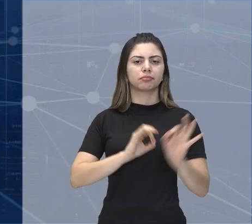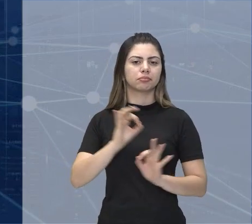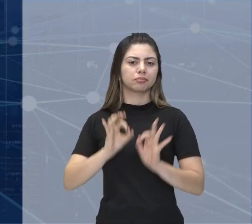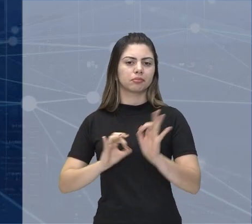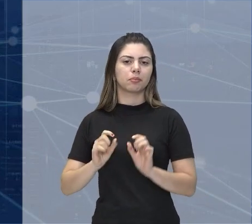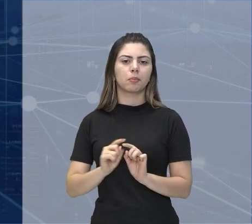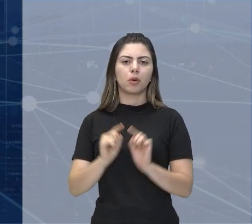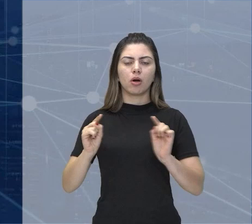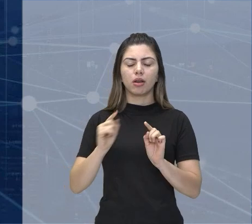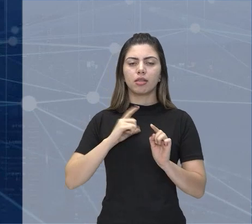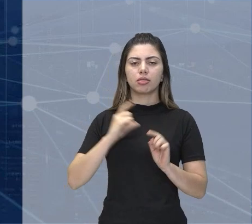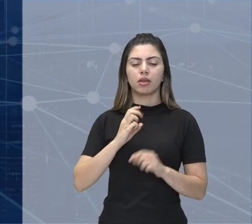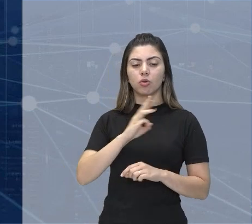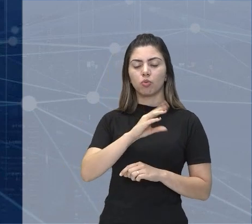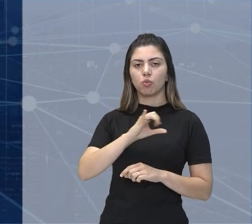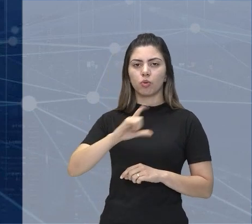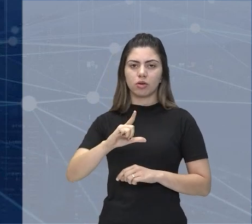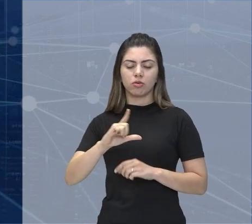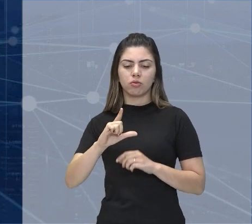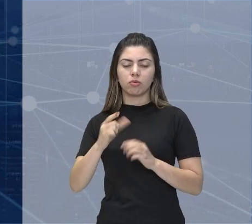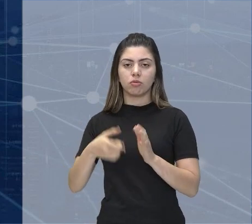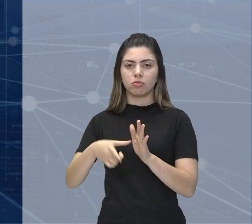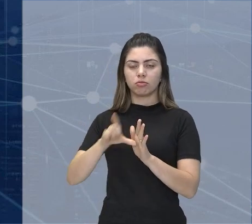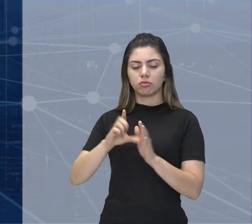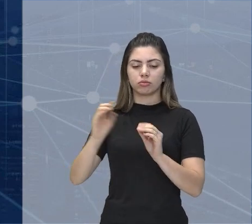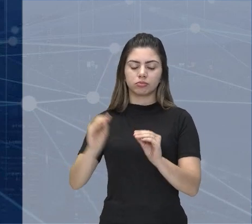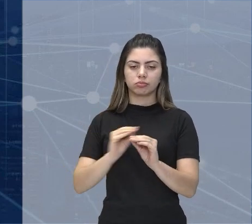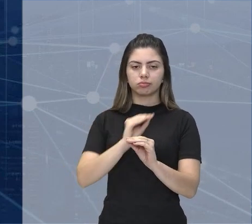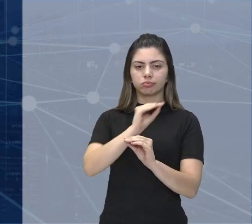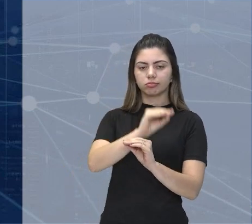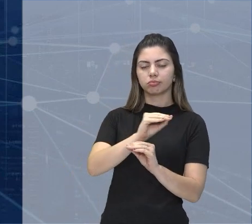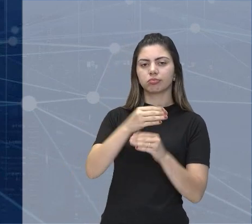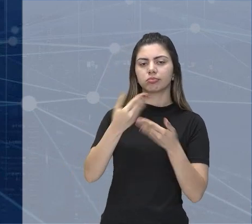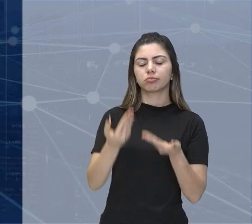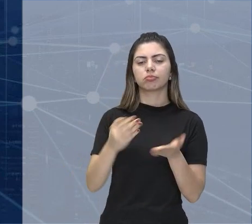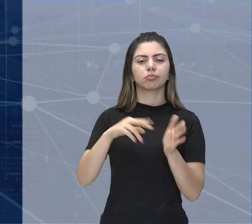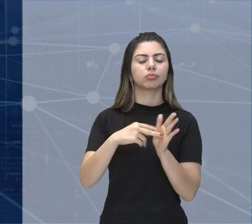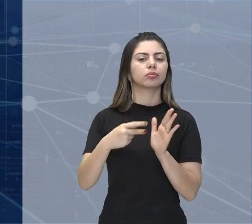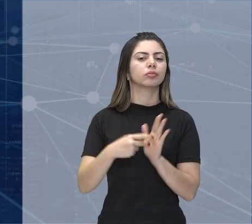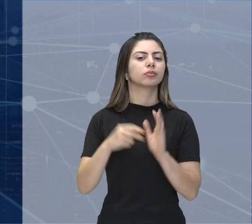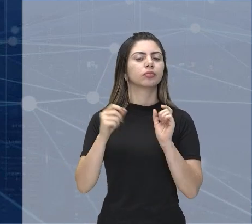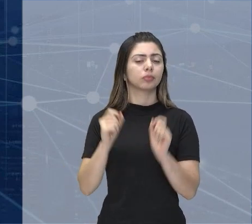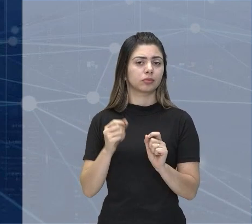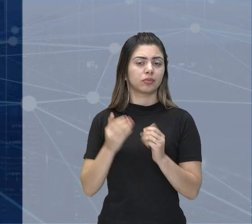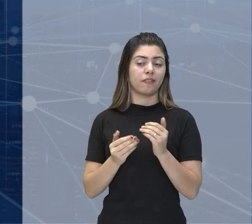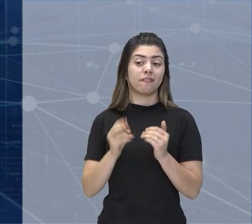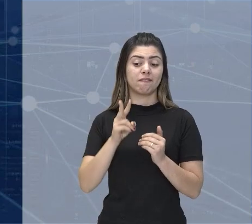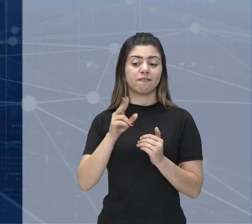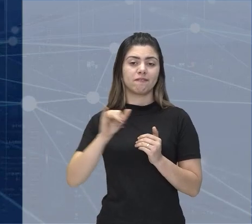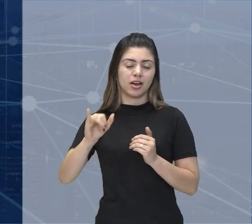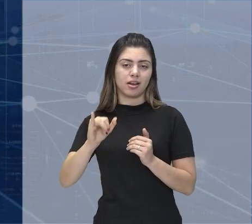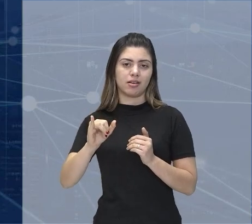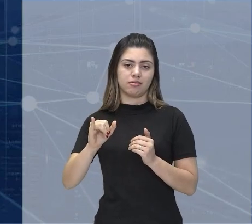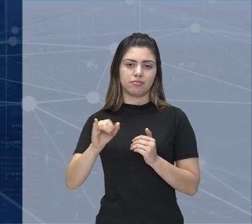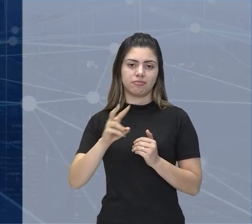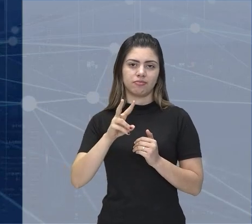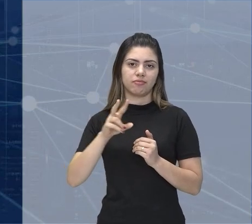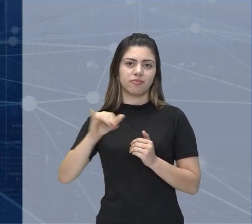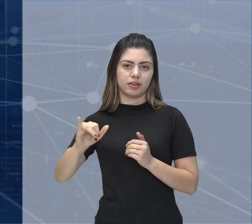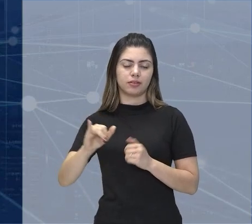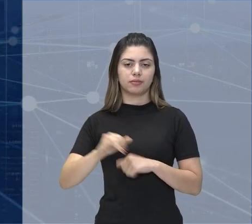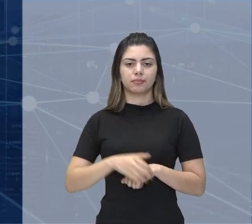will antes, quer dizer que irá gerenciar, tá colocando a